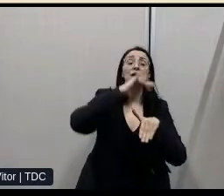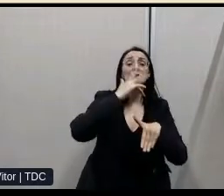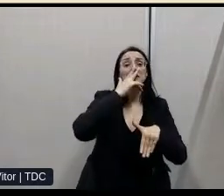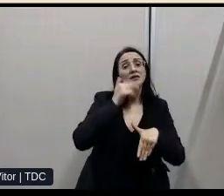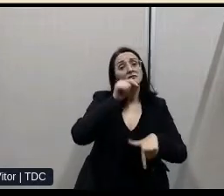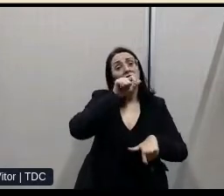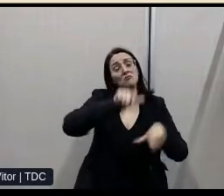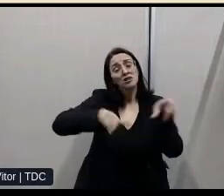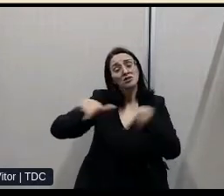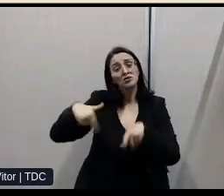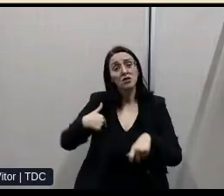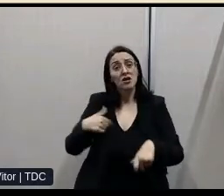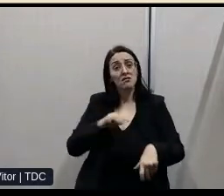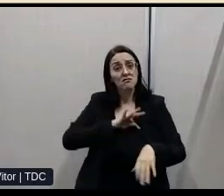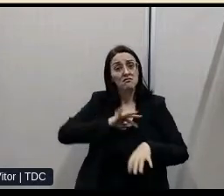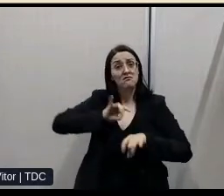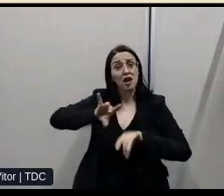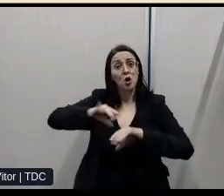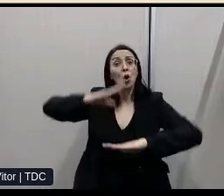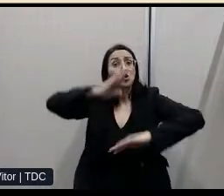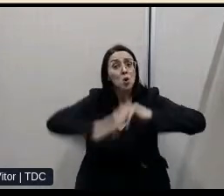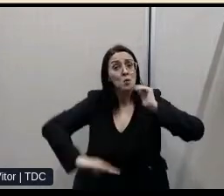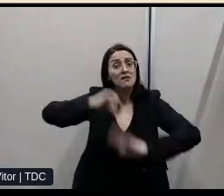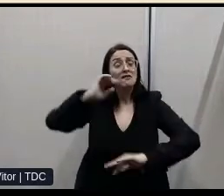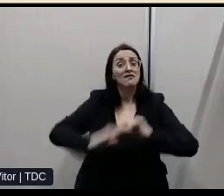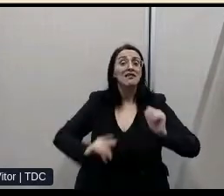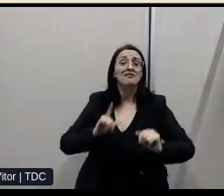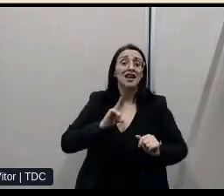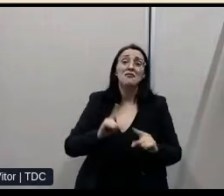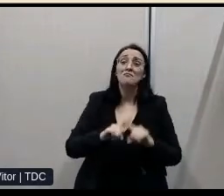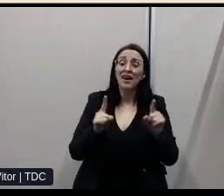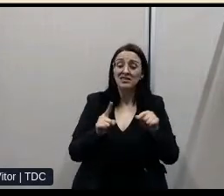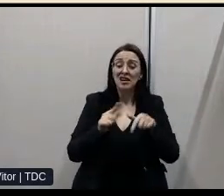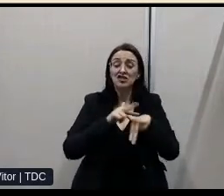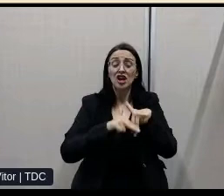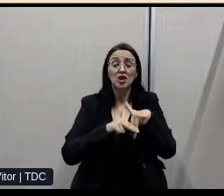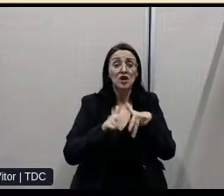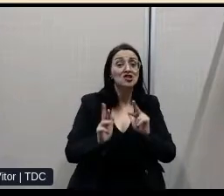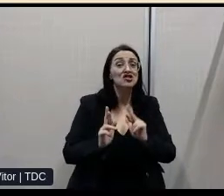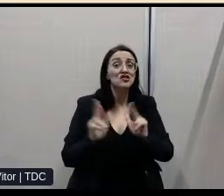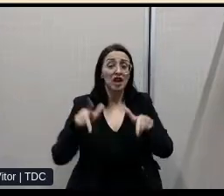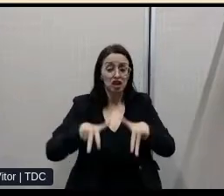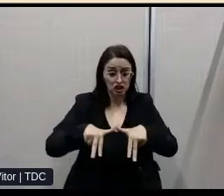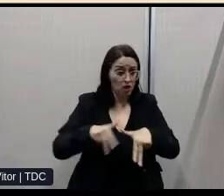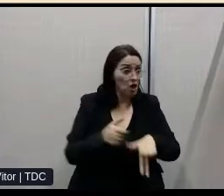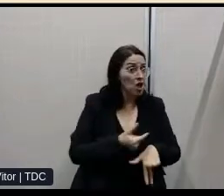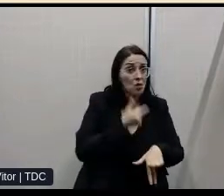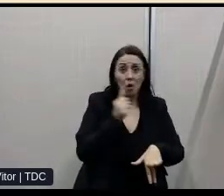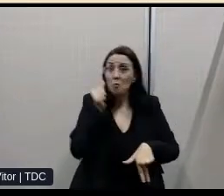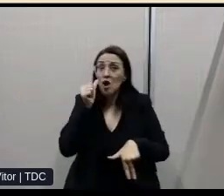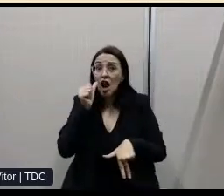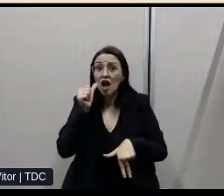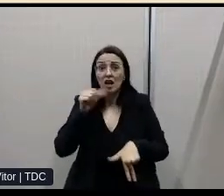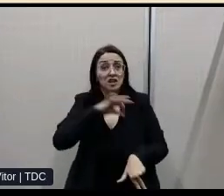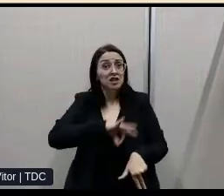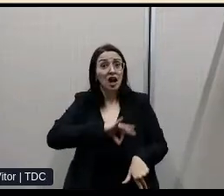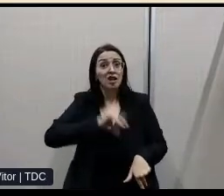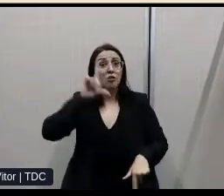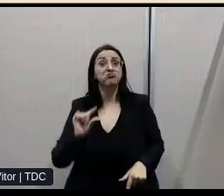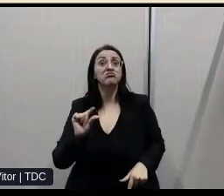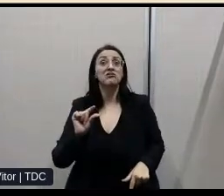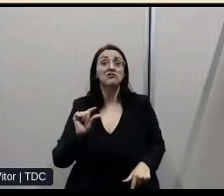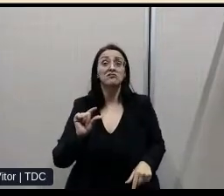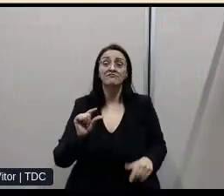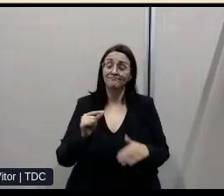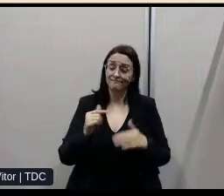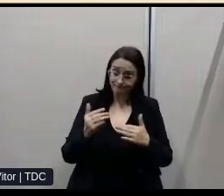que, a nível técnico, têm a mesma competência, mas simplesmente por terem gêneros diferentes, acabam ganhando salários muito diferentes.